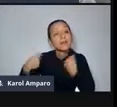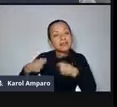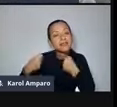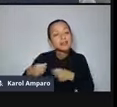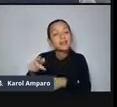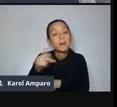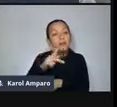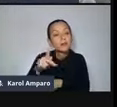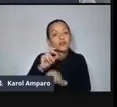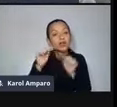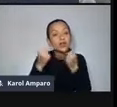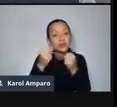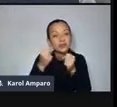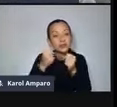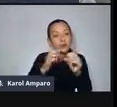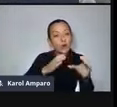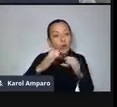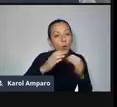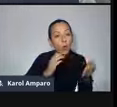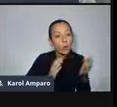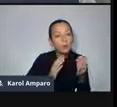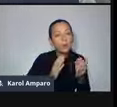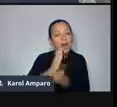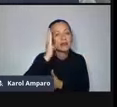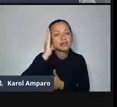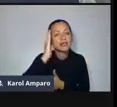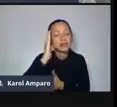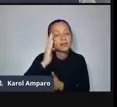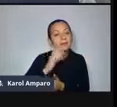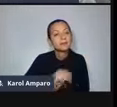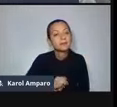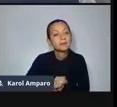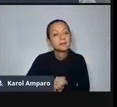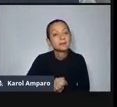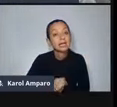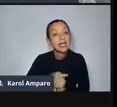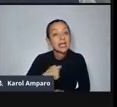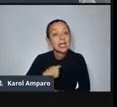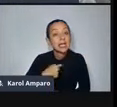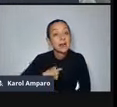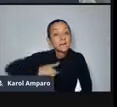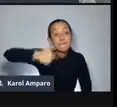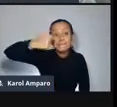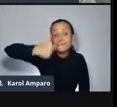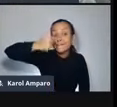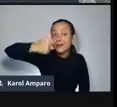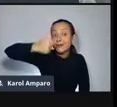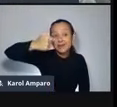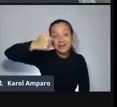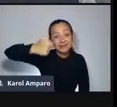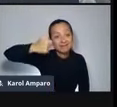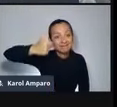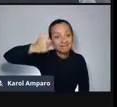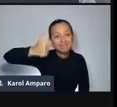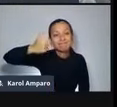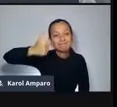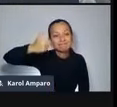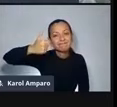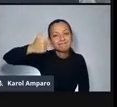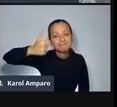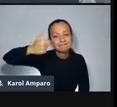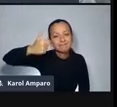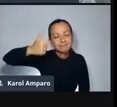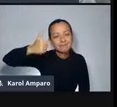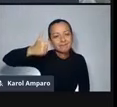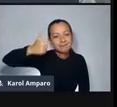USP e tudo mais. Hoje é diferente. Eu passei em primeiro lugar. Então, veja bem, quem é que